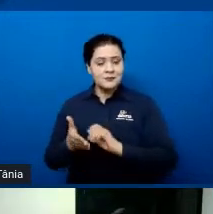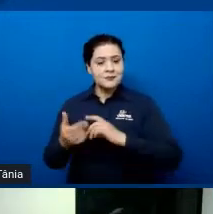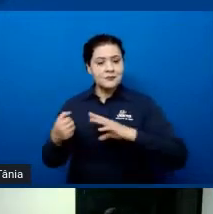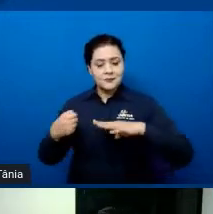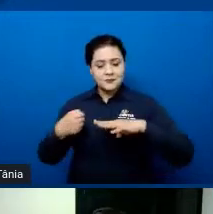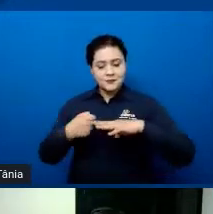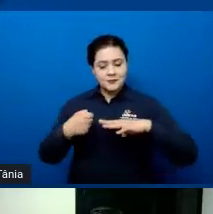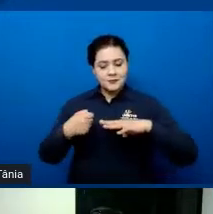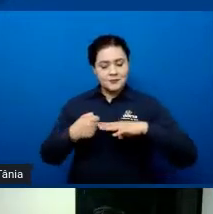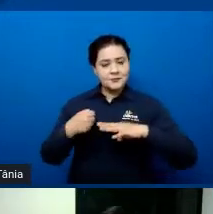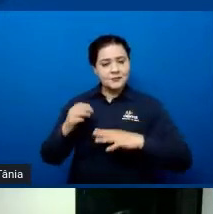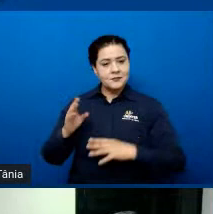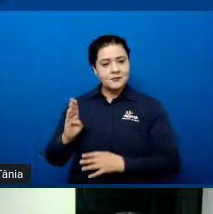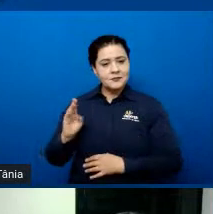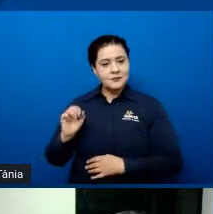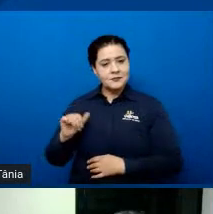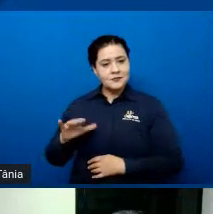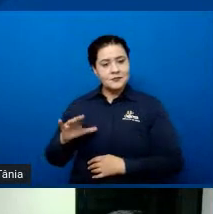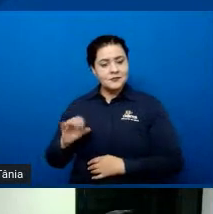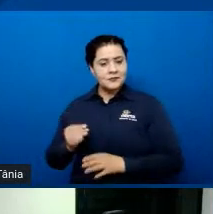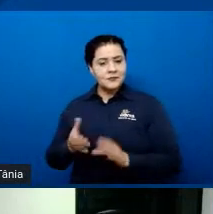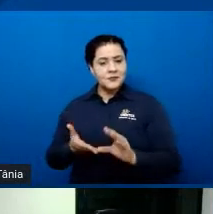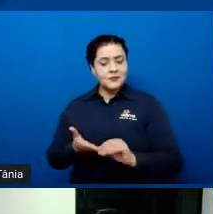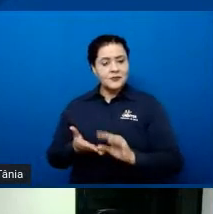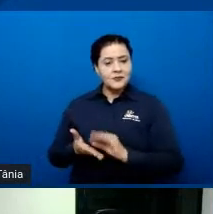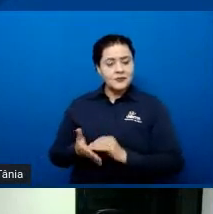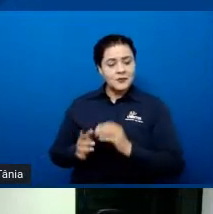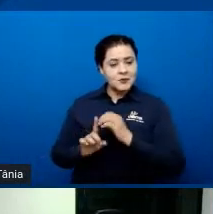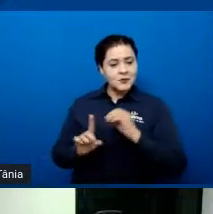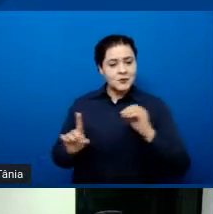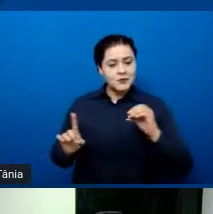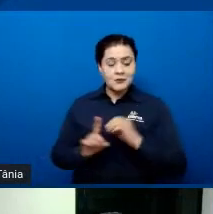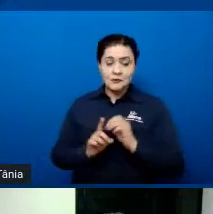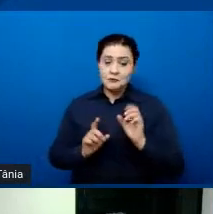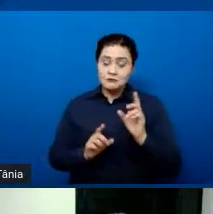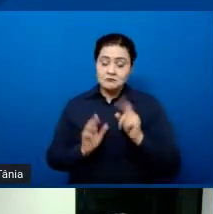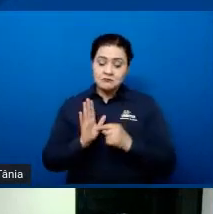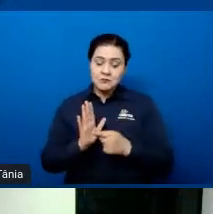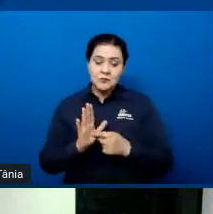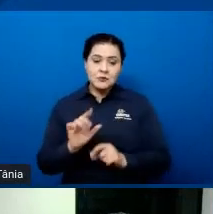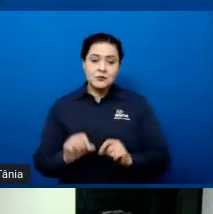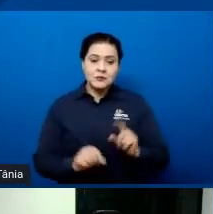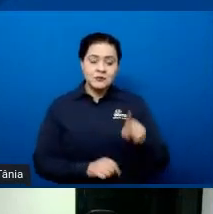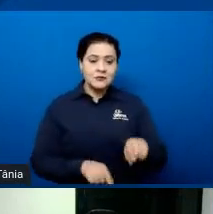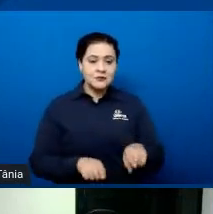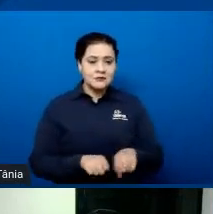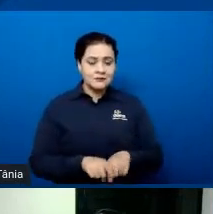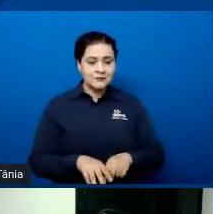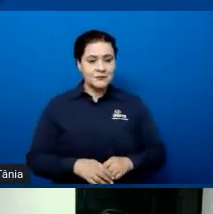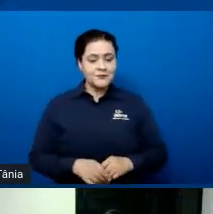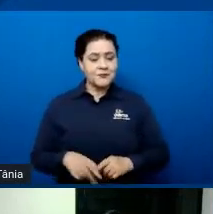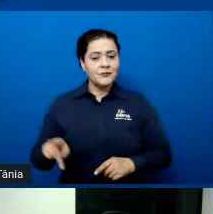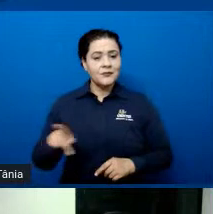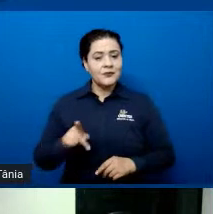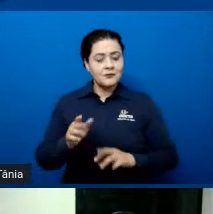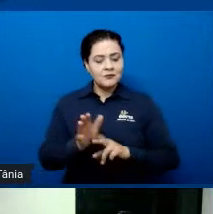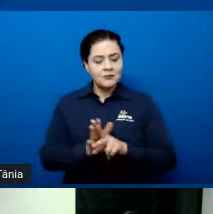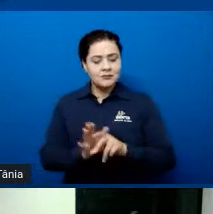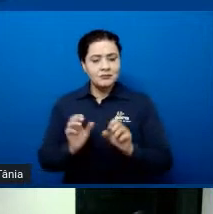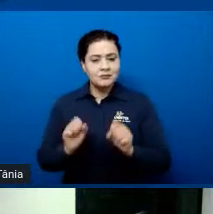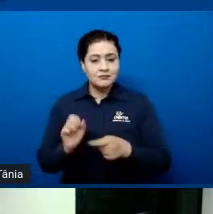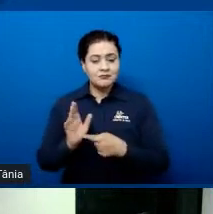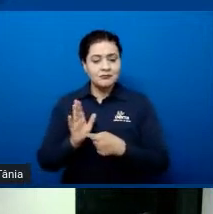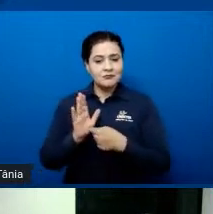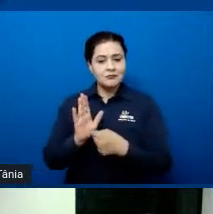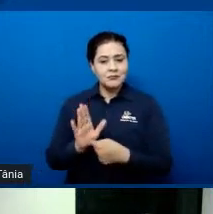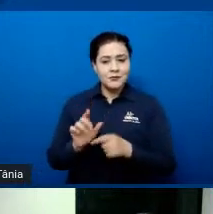é. Então é muito fácil fazer isso, e o professor de biologia pode fazer com uma planta. O professor de biologia pode fazer isso com um animal, né? Pode apontar